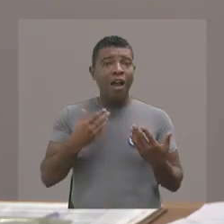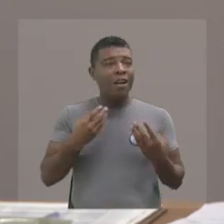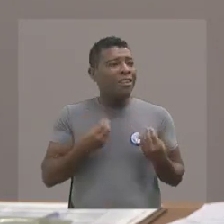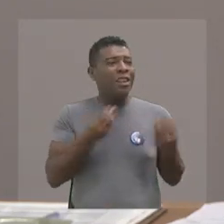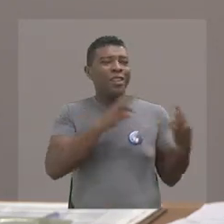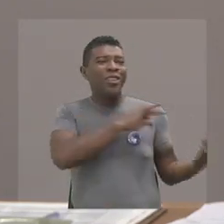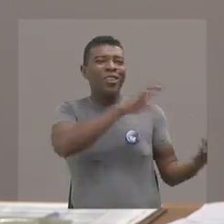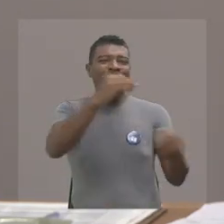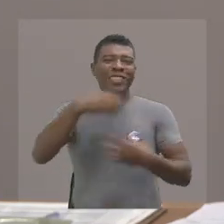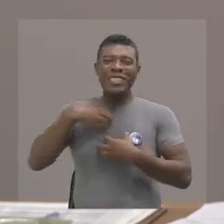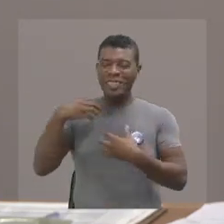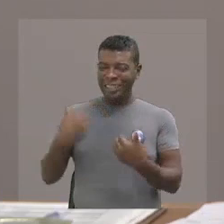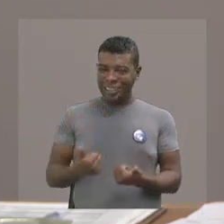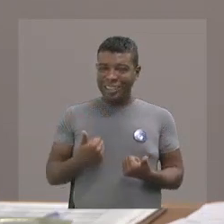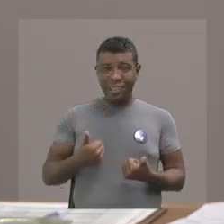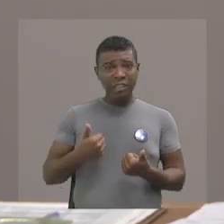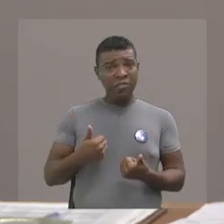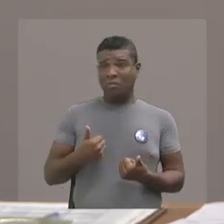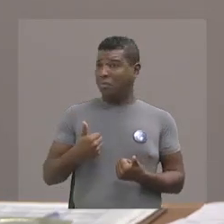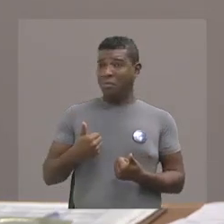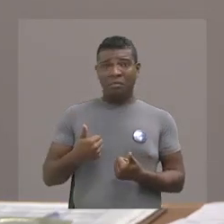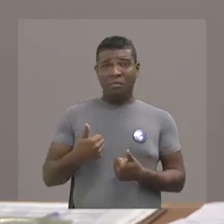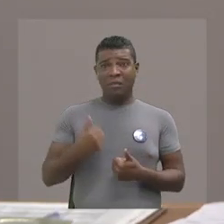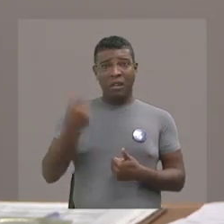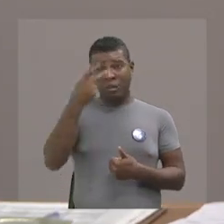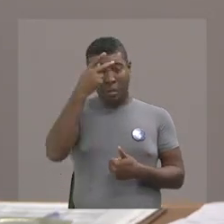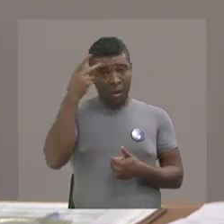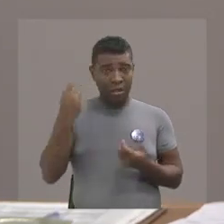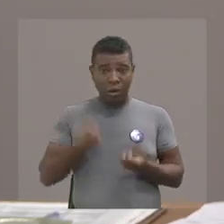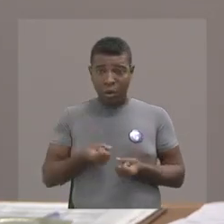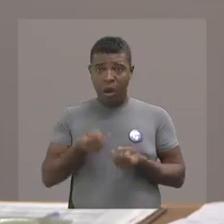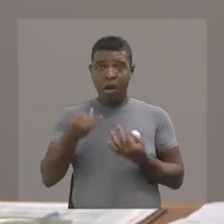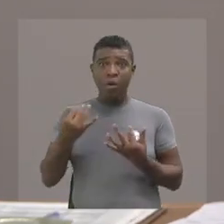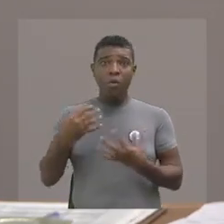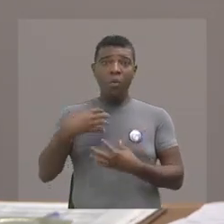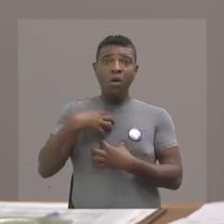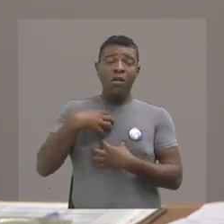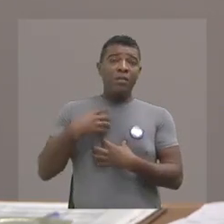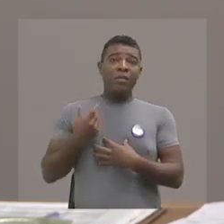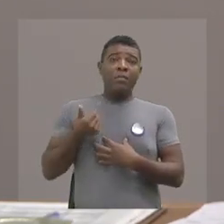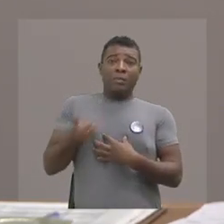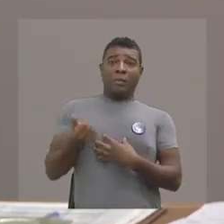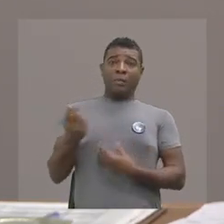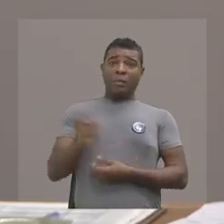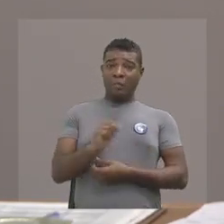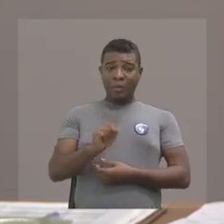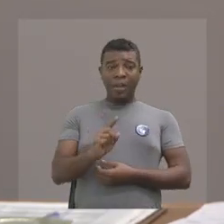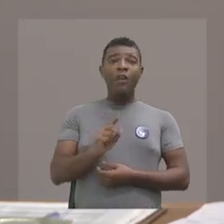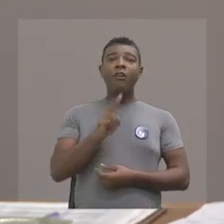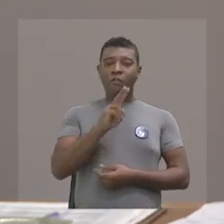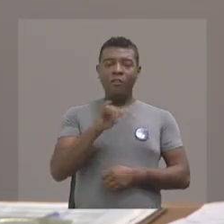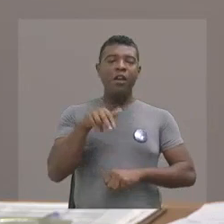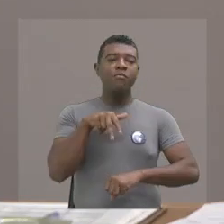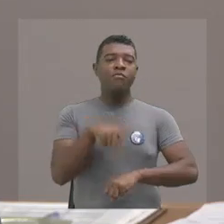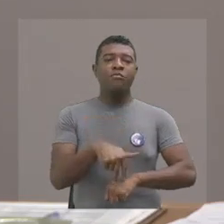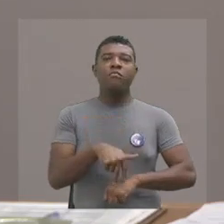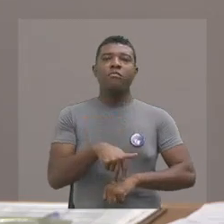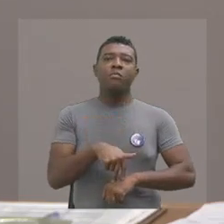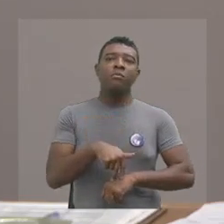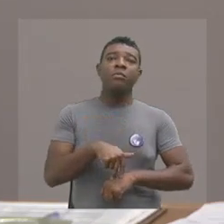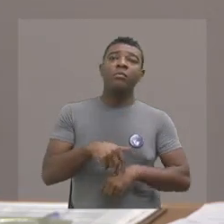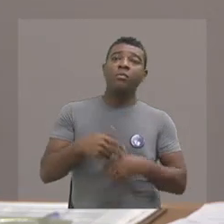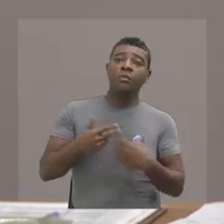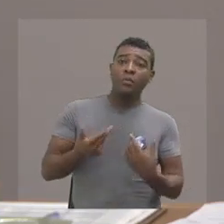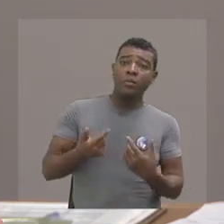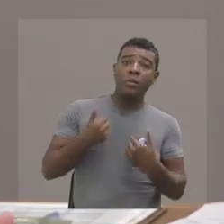acontecendo algumas pessoas que não ficam satisfeitas vão fazer seu posicionamento Mas o que eu volto a dizer E